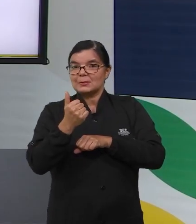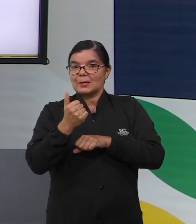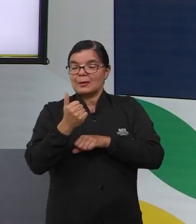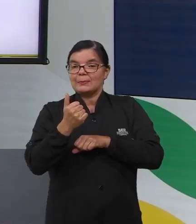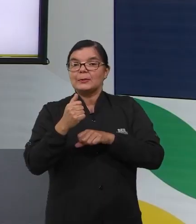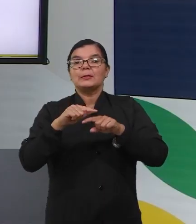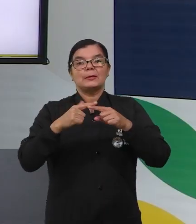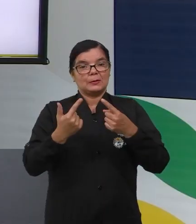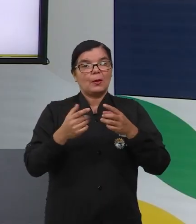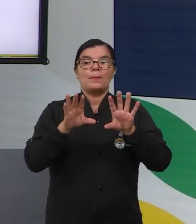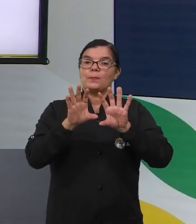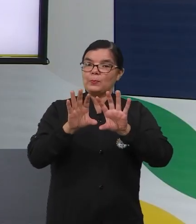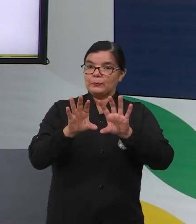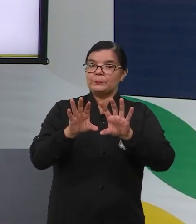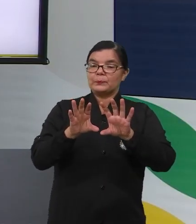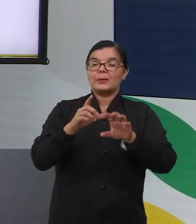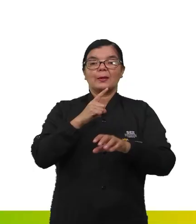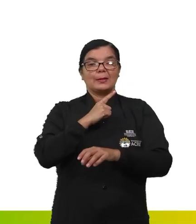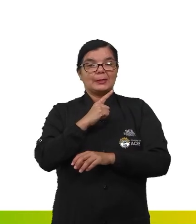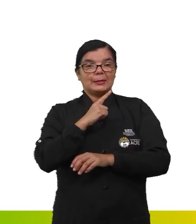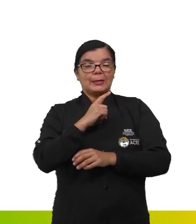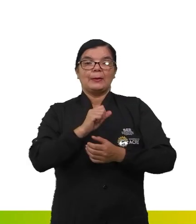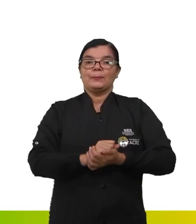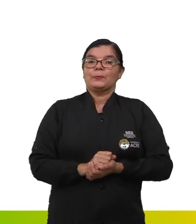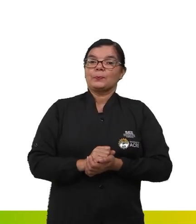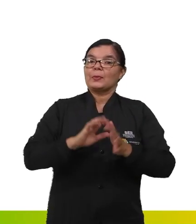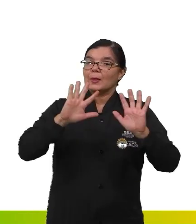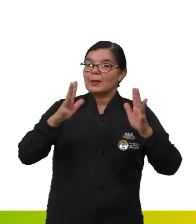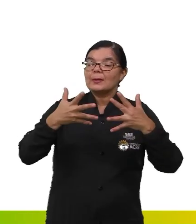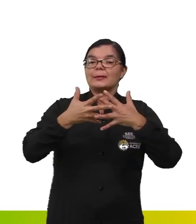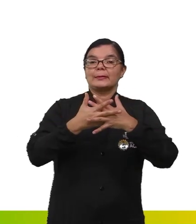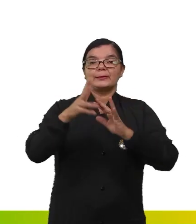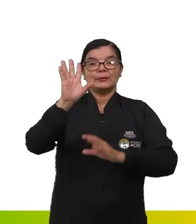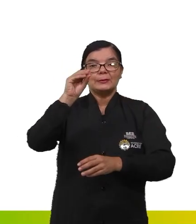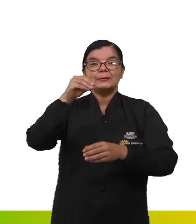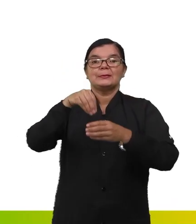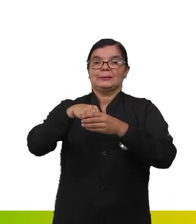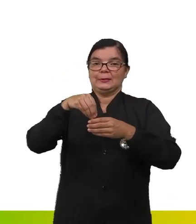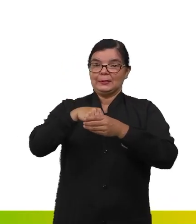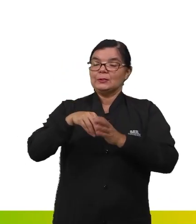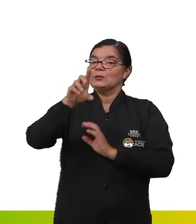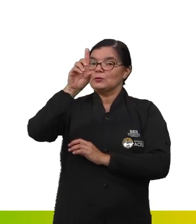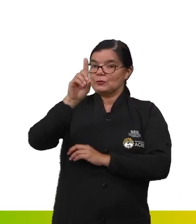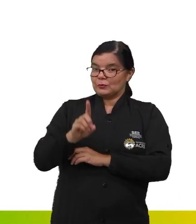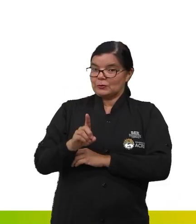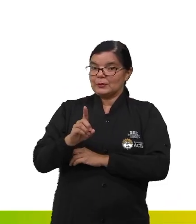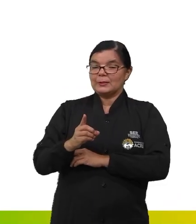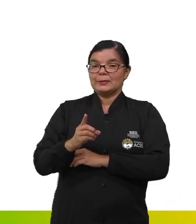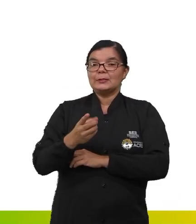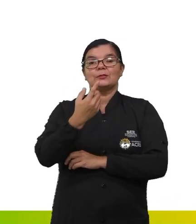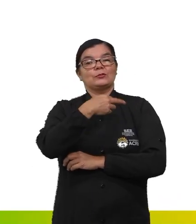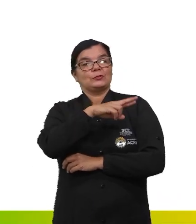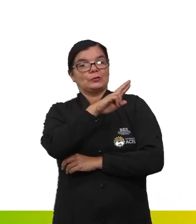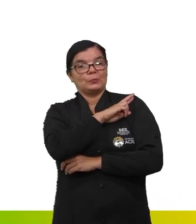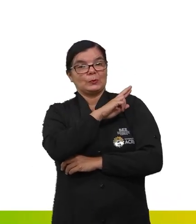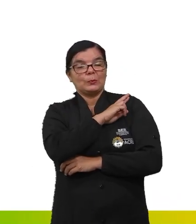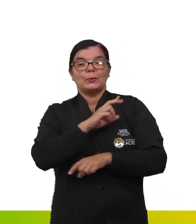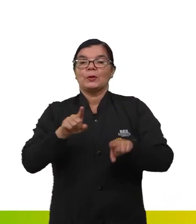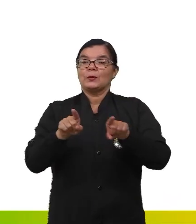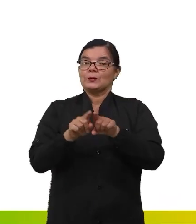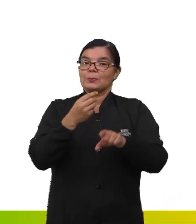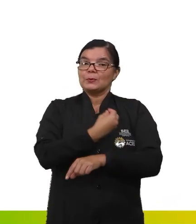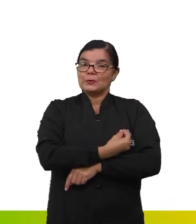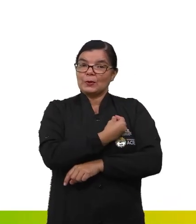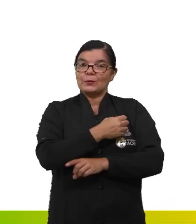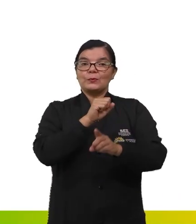mestre. Então, é nesse direcionamento que a gente tem. Então, aqui, ó, cidadania dentro do aspecto de direitos e deveres, com a